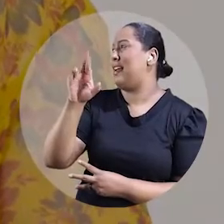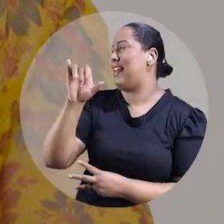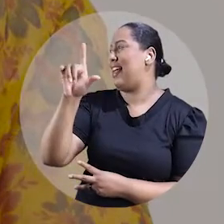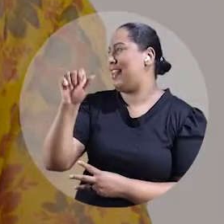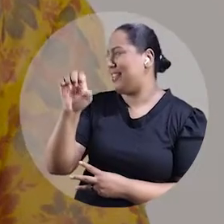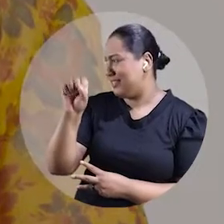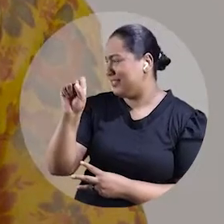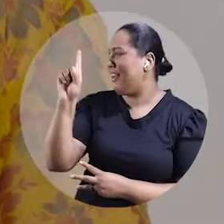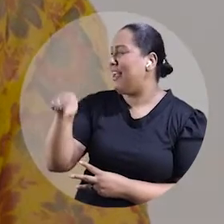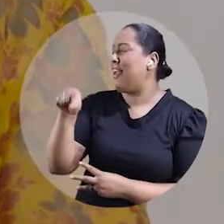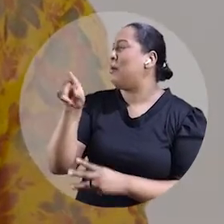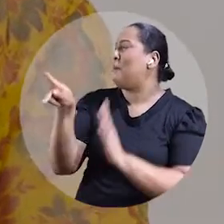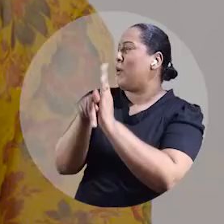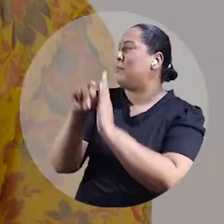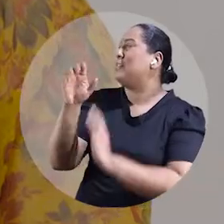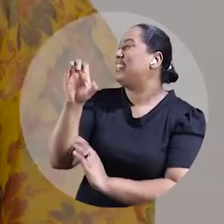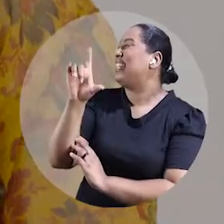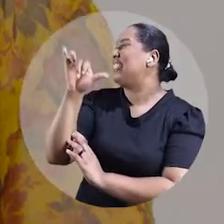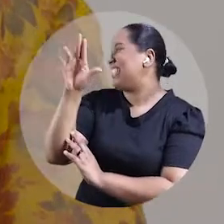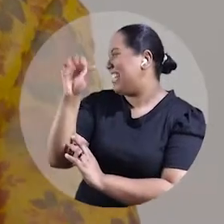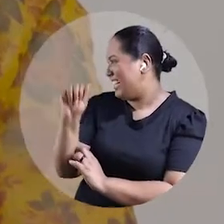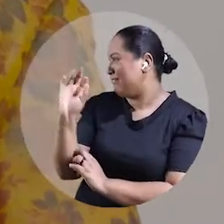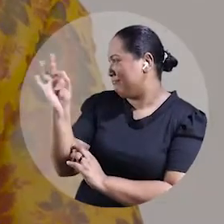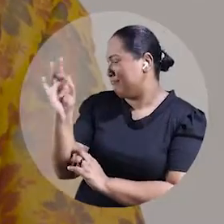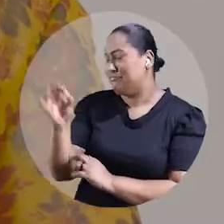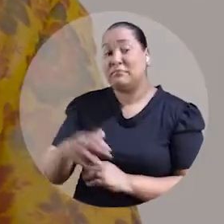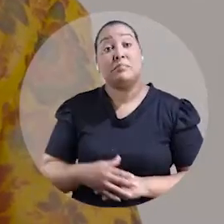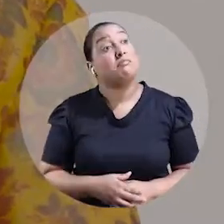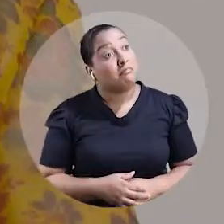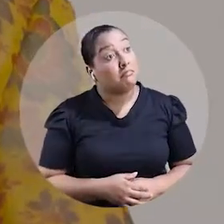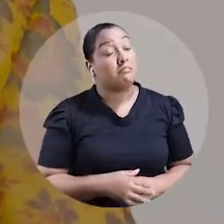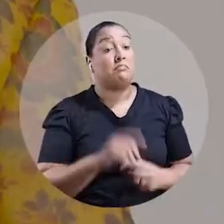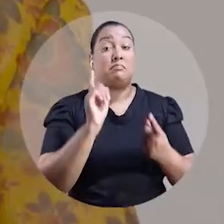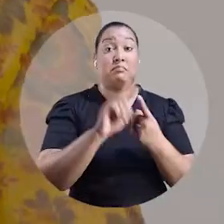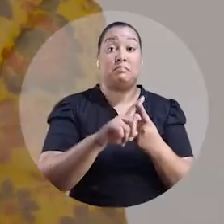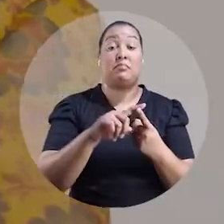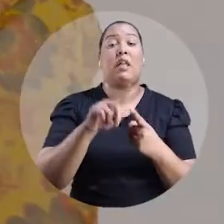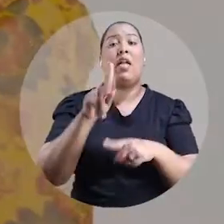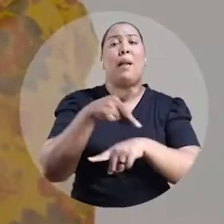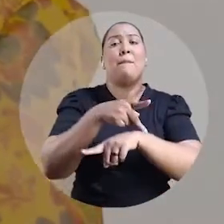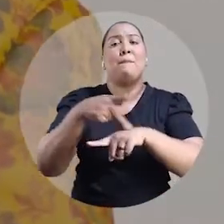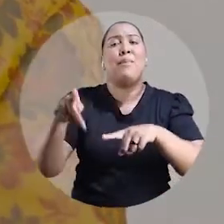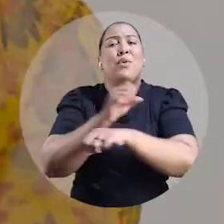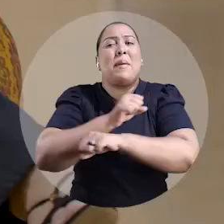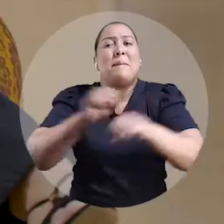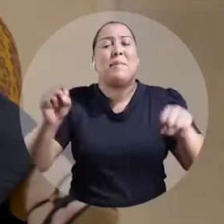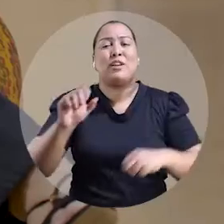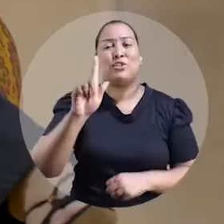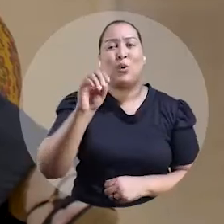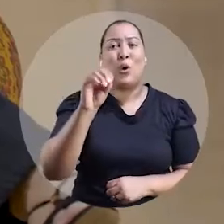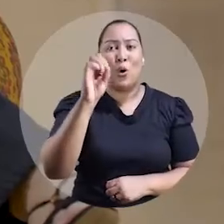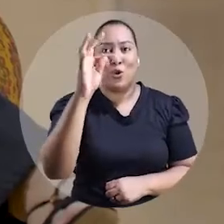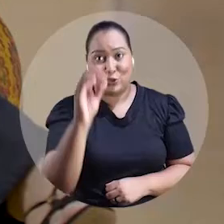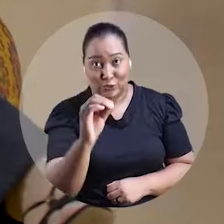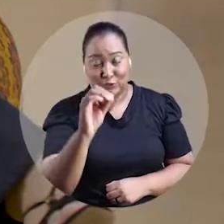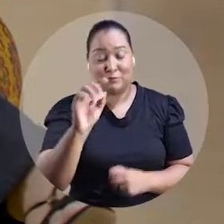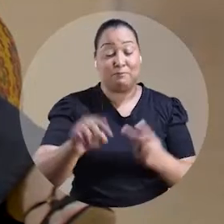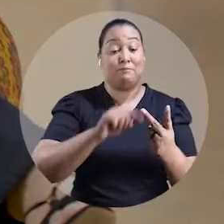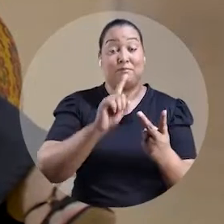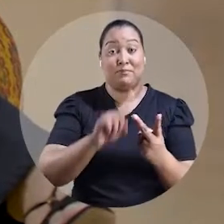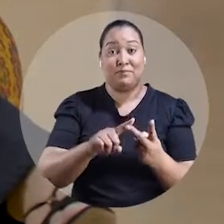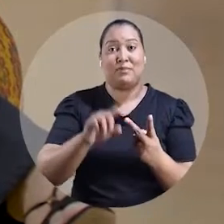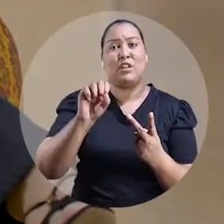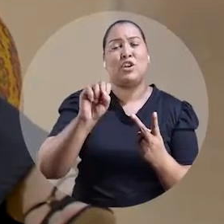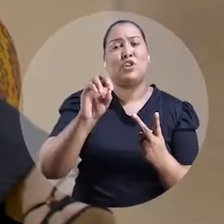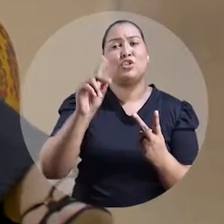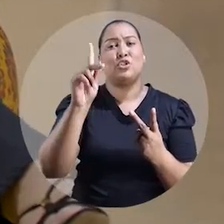três livros que receberam prêmio foram o Por Imenso Gosto, né, e o